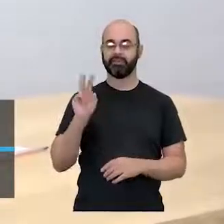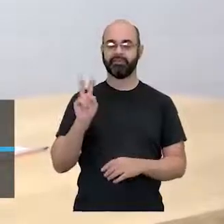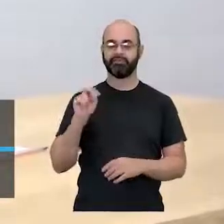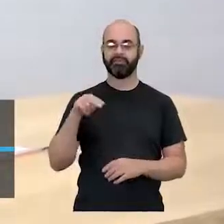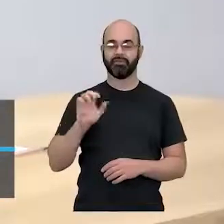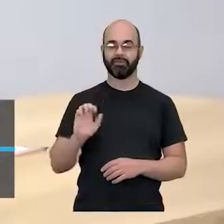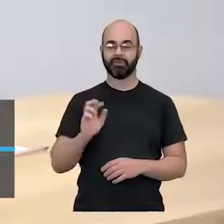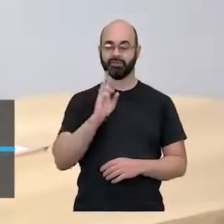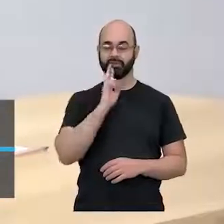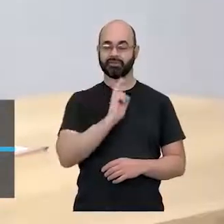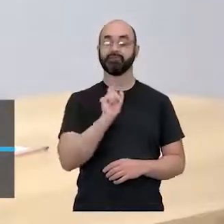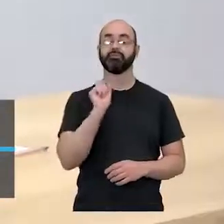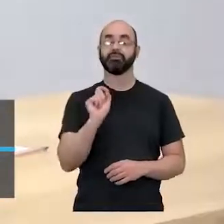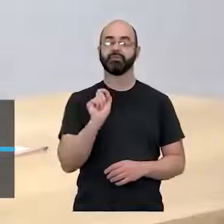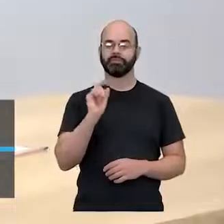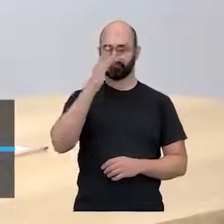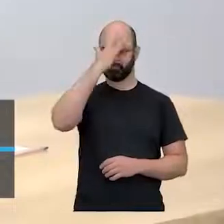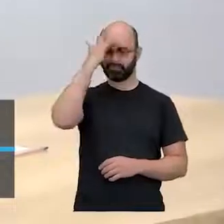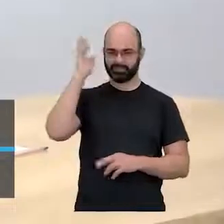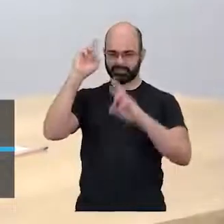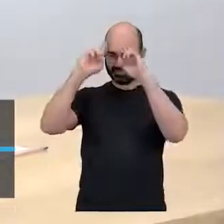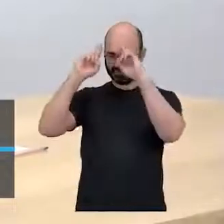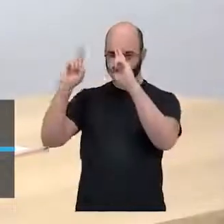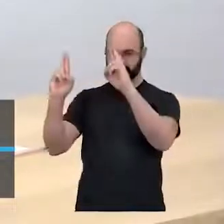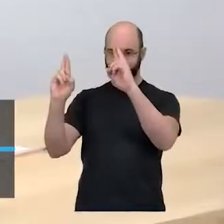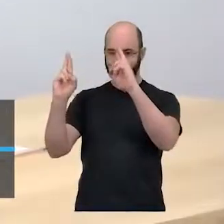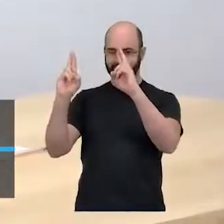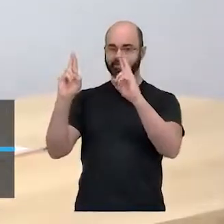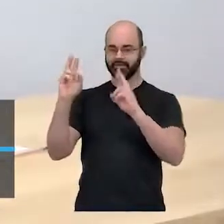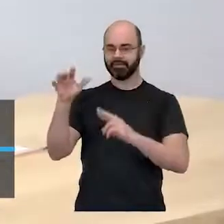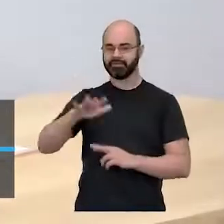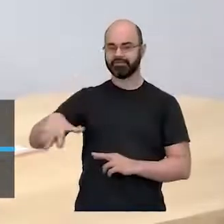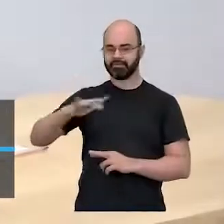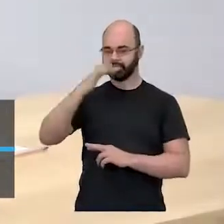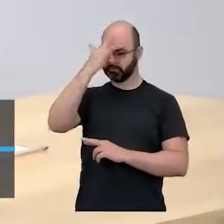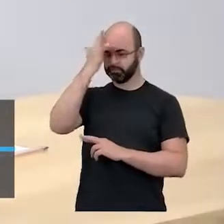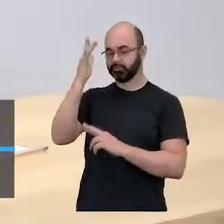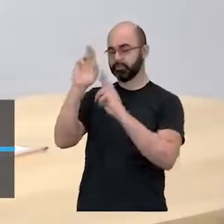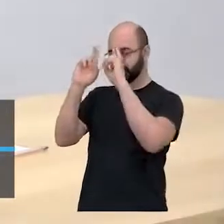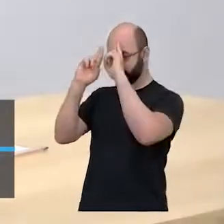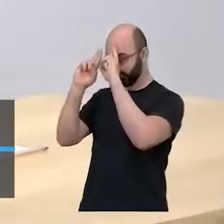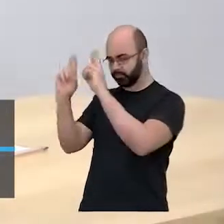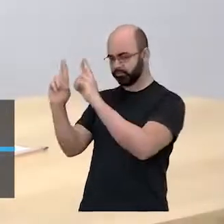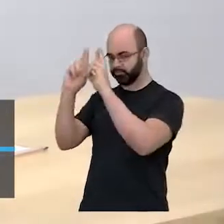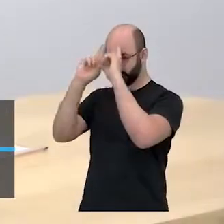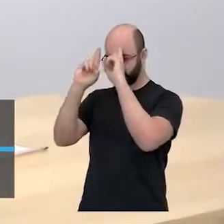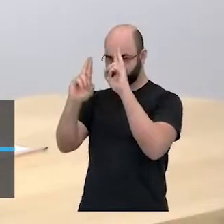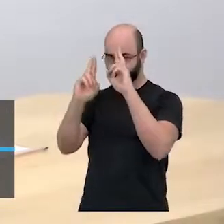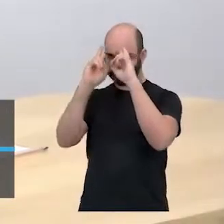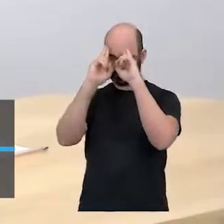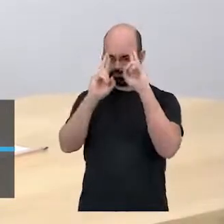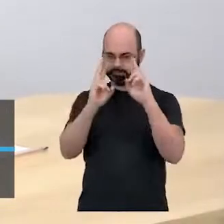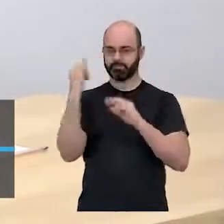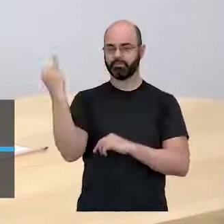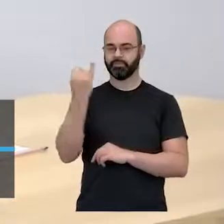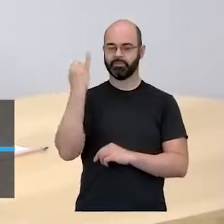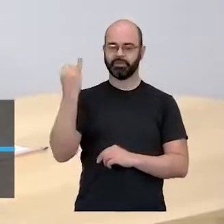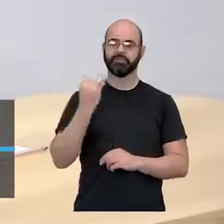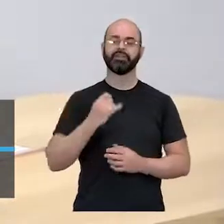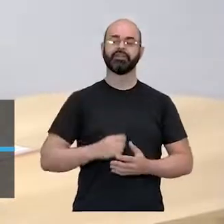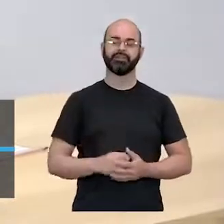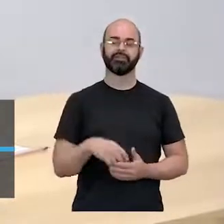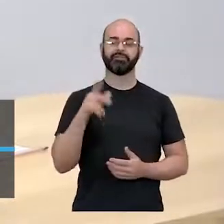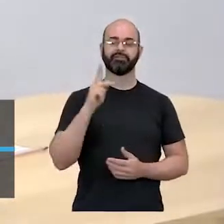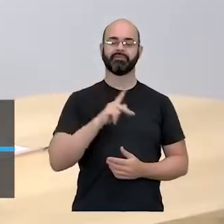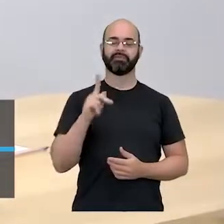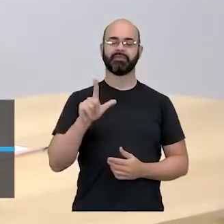ideia? Respeito ao próximo, aí essencial. Aí, nós temos... Lucinéia traz os